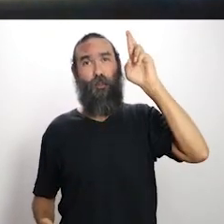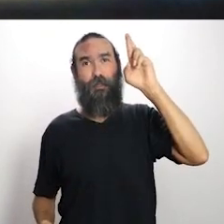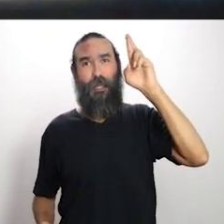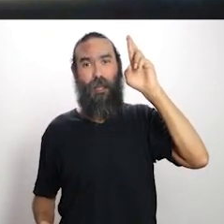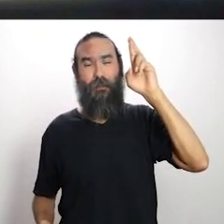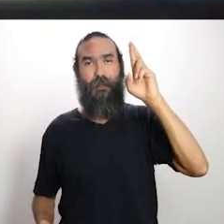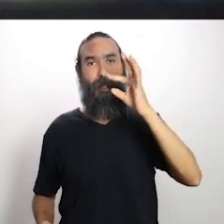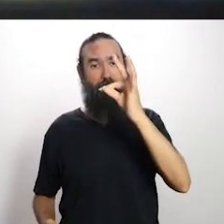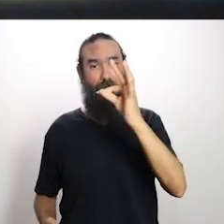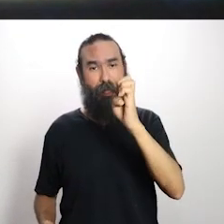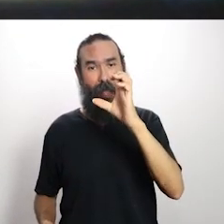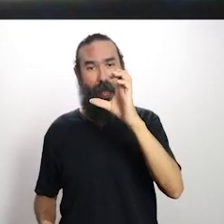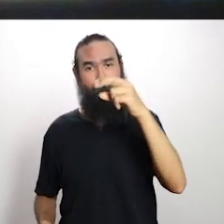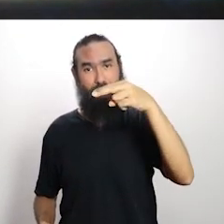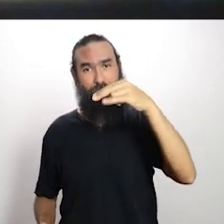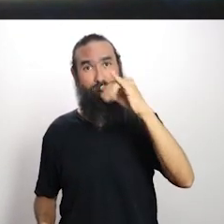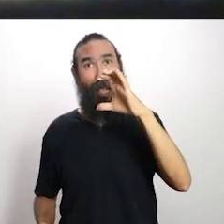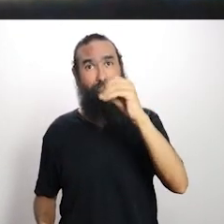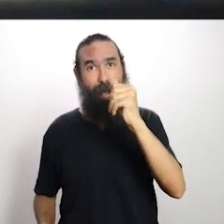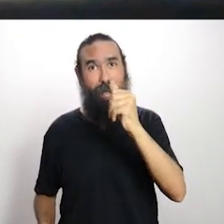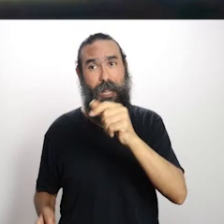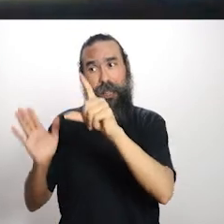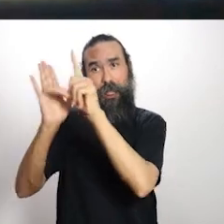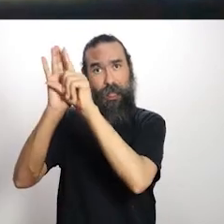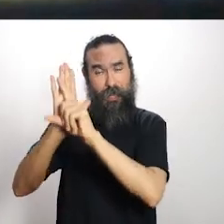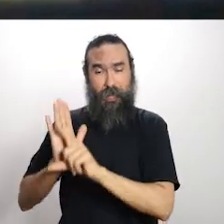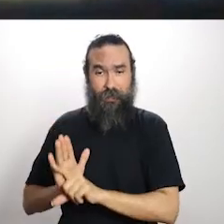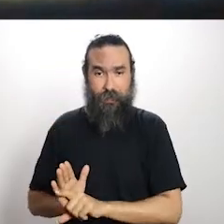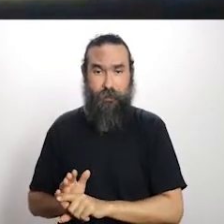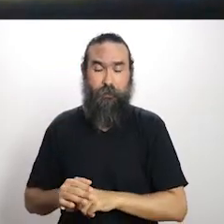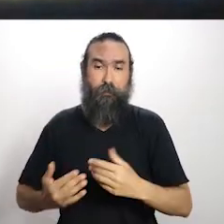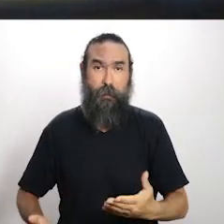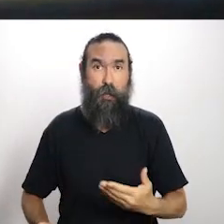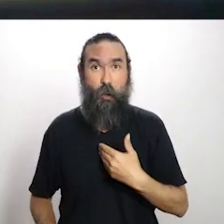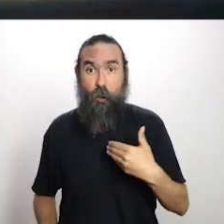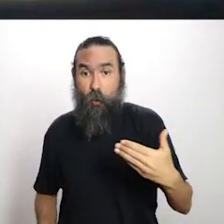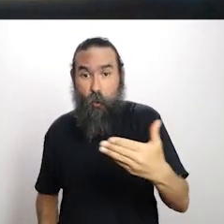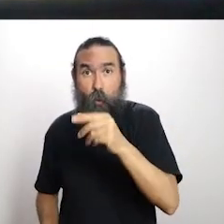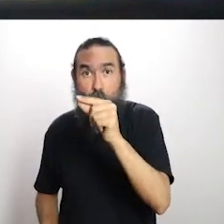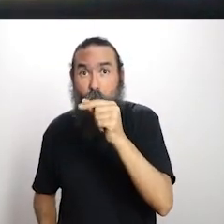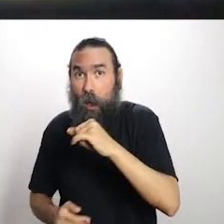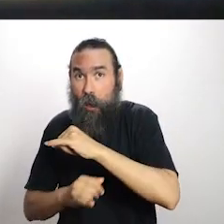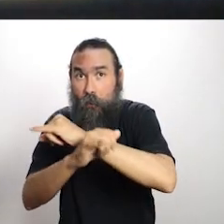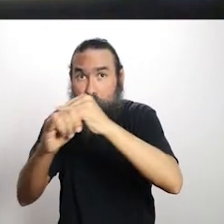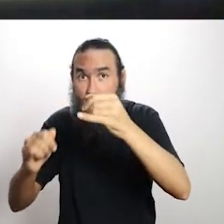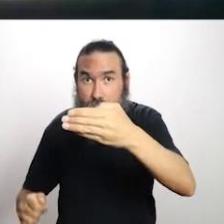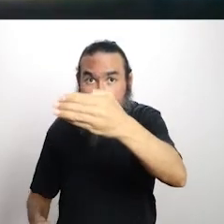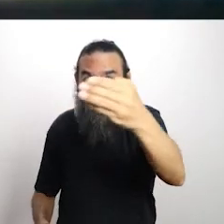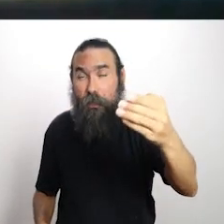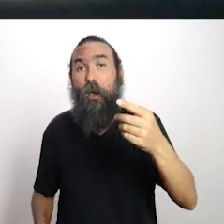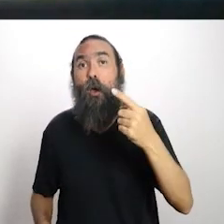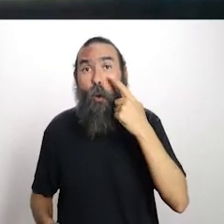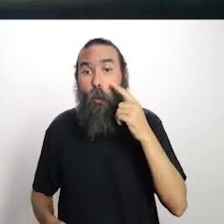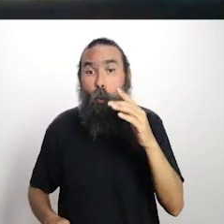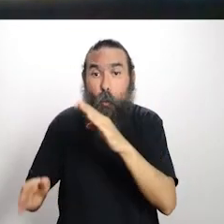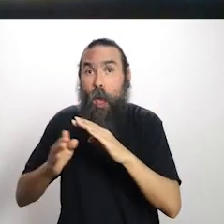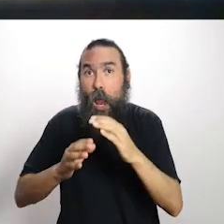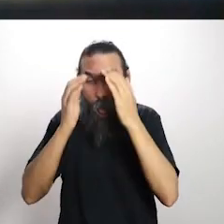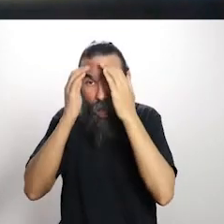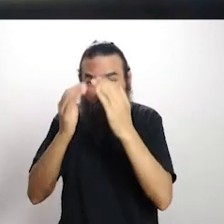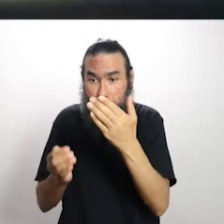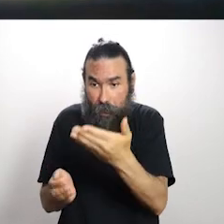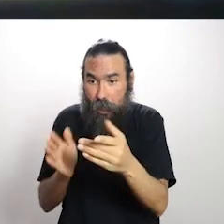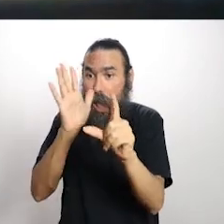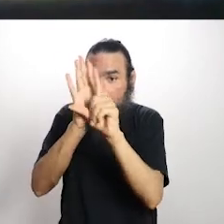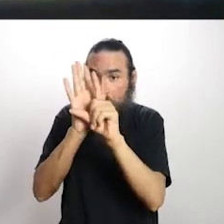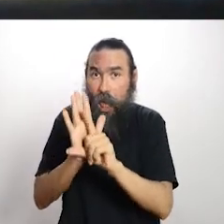se garantam juridicamente para que vocês não vá responder futuramente qualquer problema e que eles e que eles possam usar